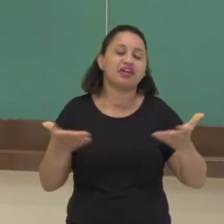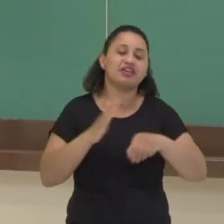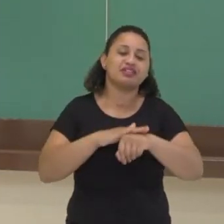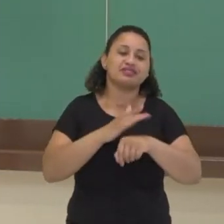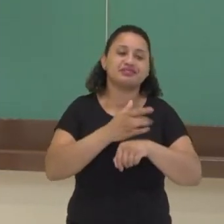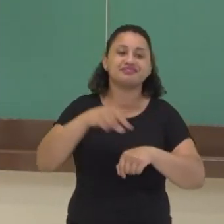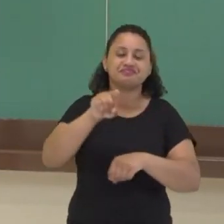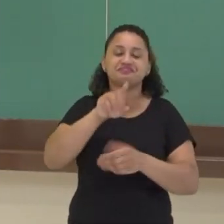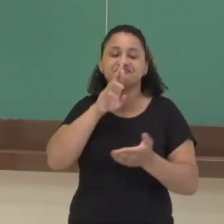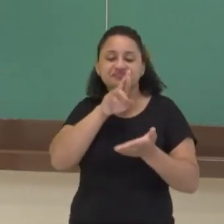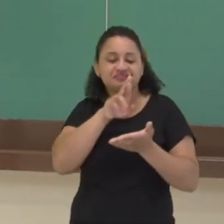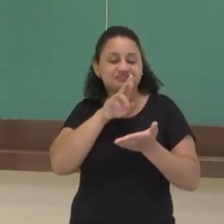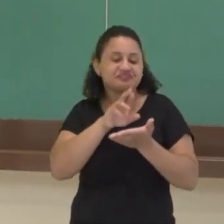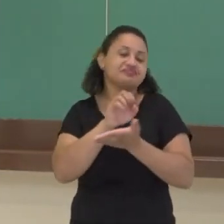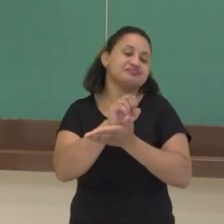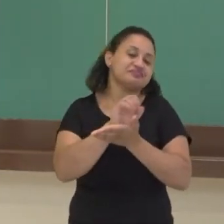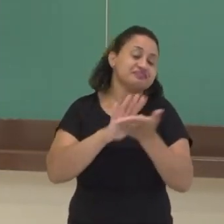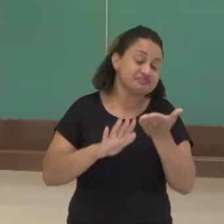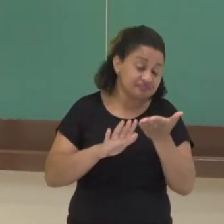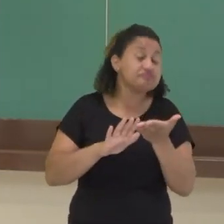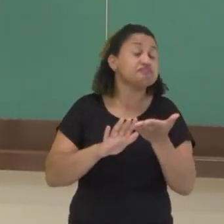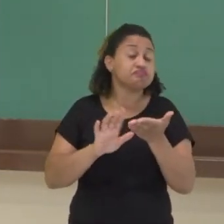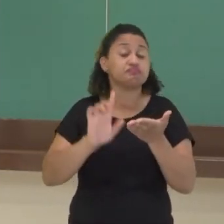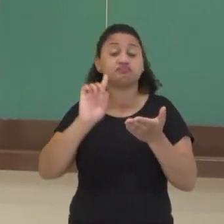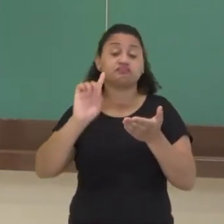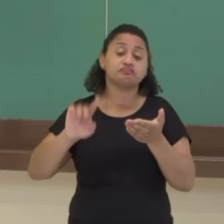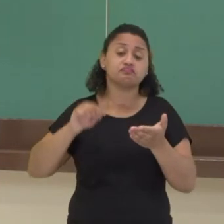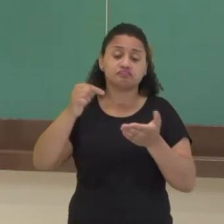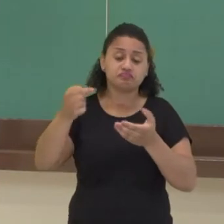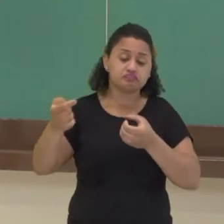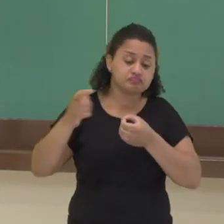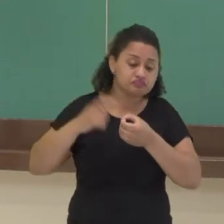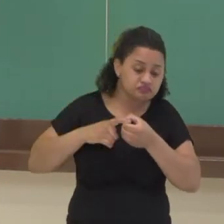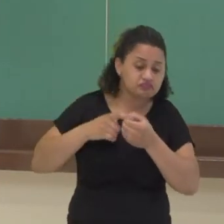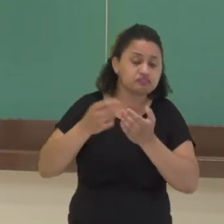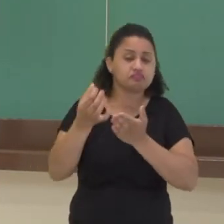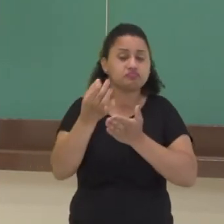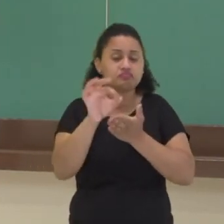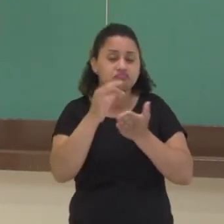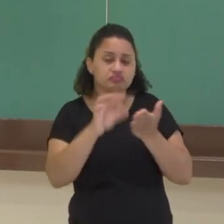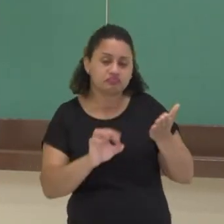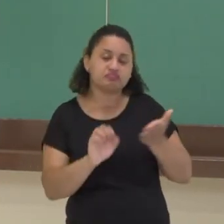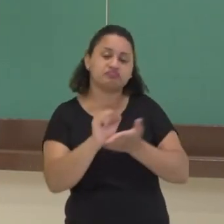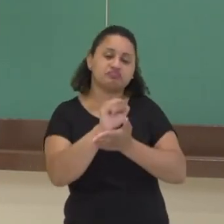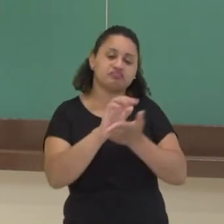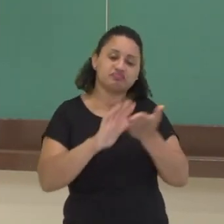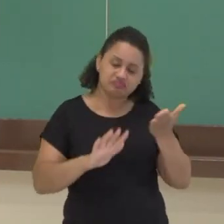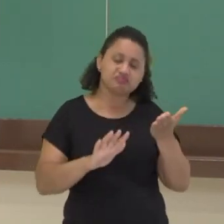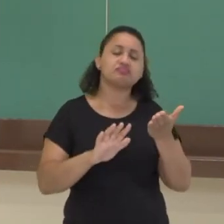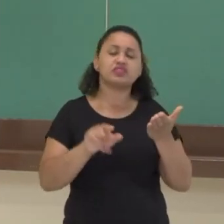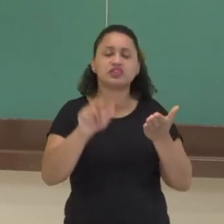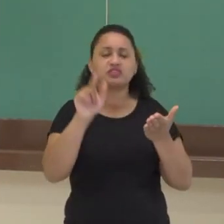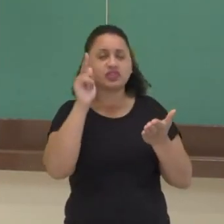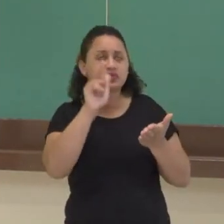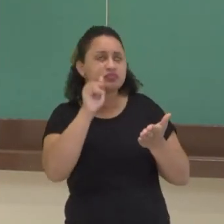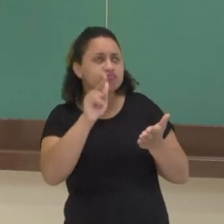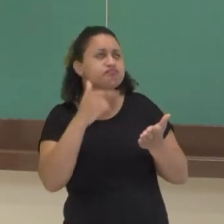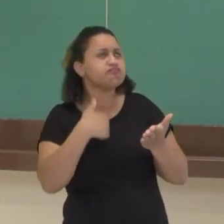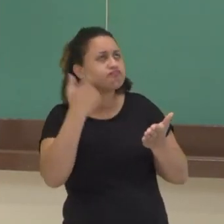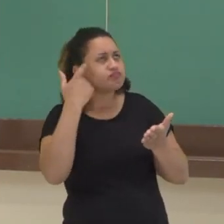ela tem? Cara e coroa, certo? E o dado, ele tem 6 lados. Então, eu quero saber